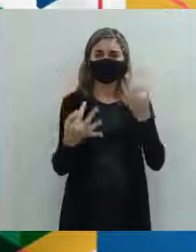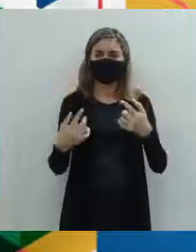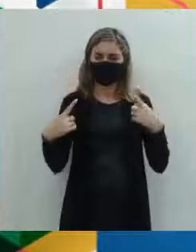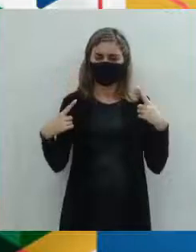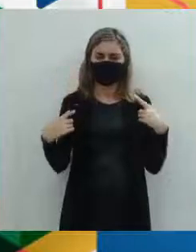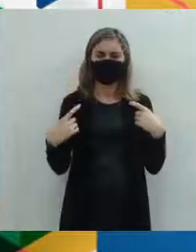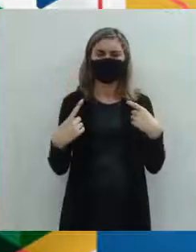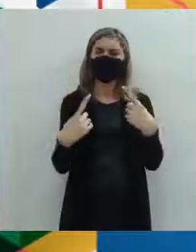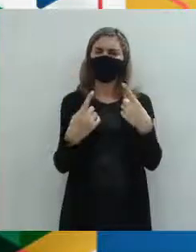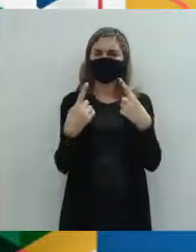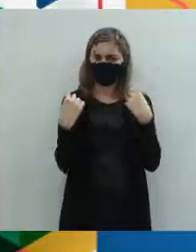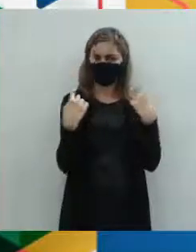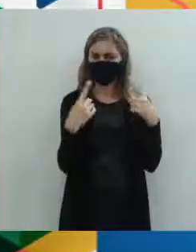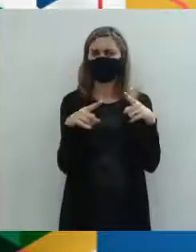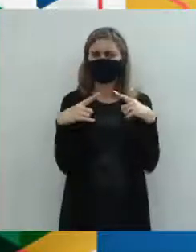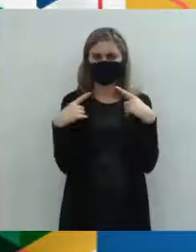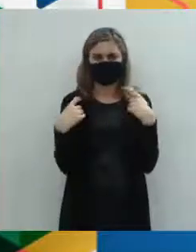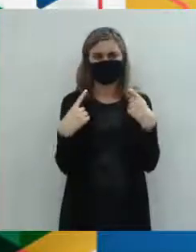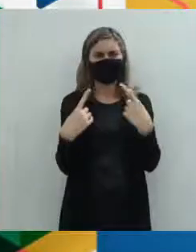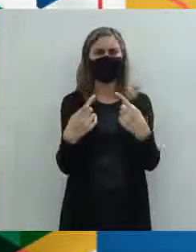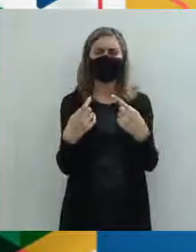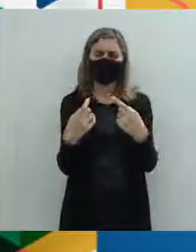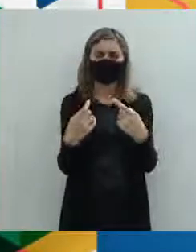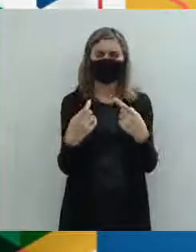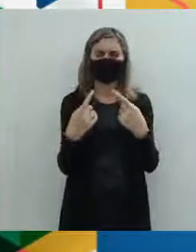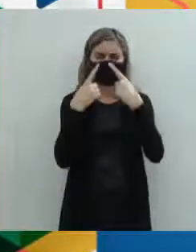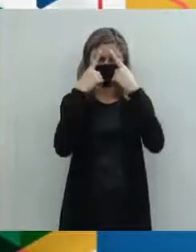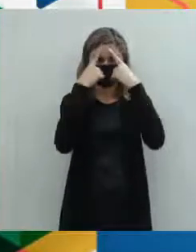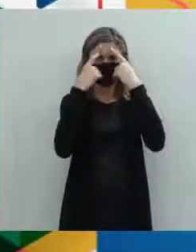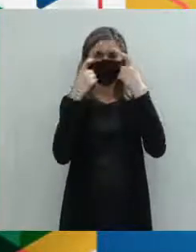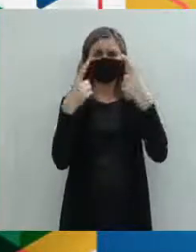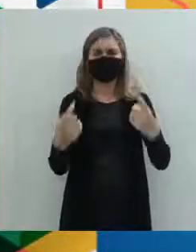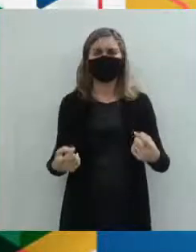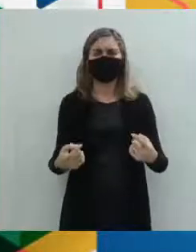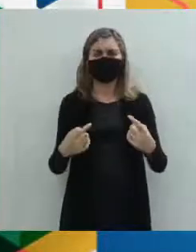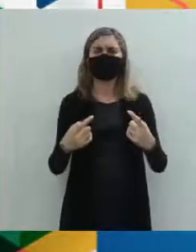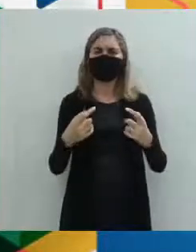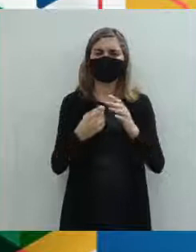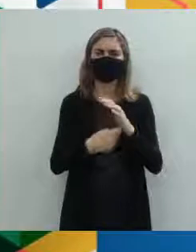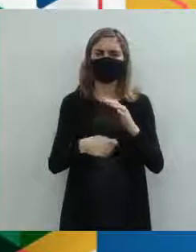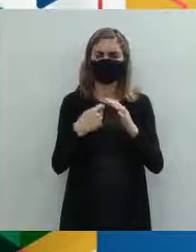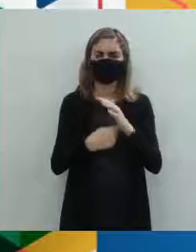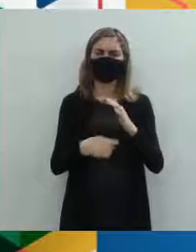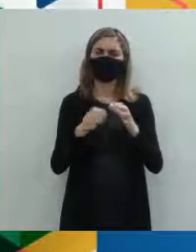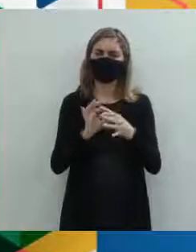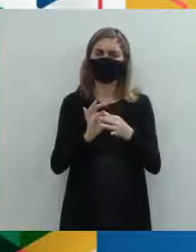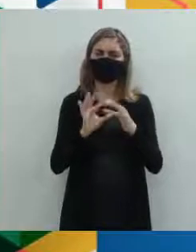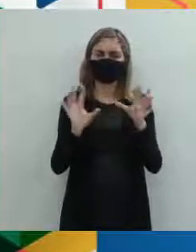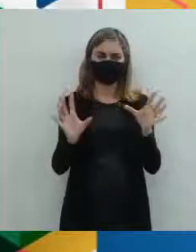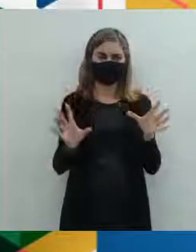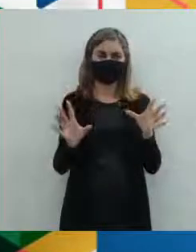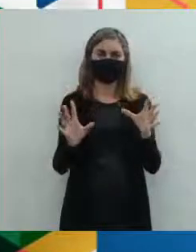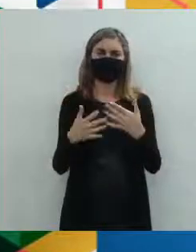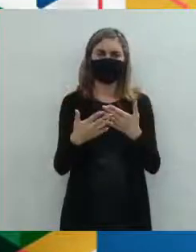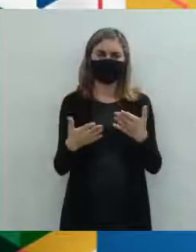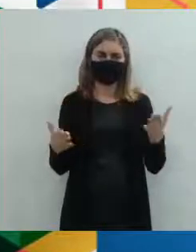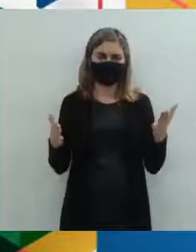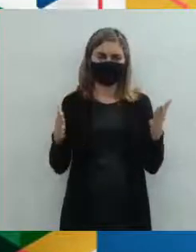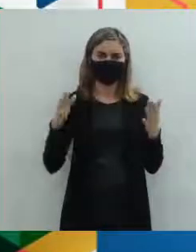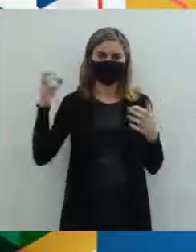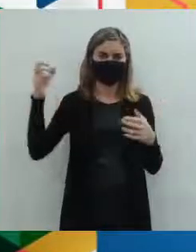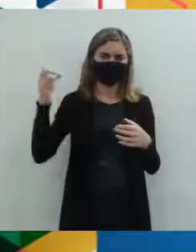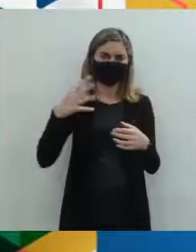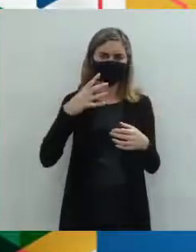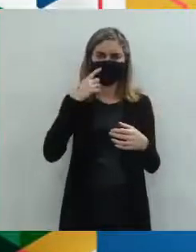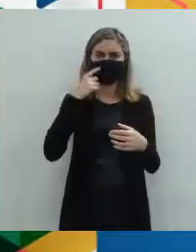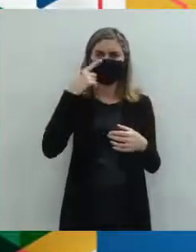guerra contra a guerra e um manifesto contra a violência, símbolo da luta pela liberdade do ser humano. A lâmpada que